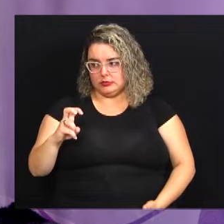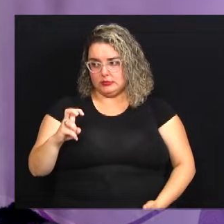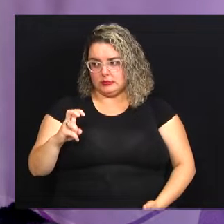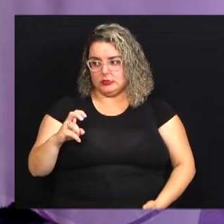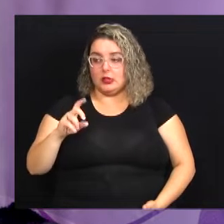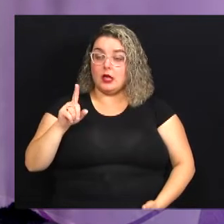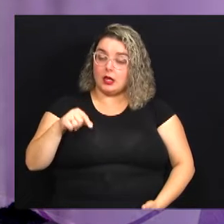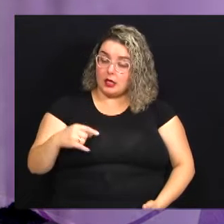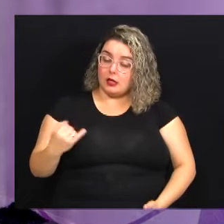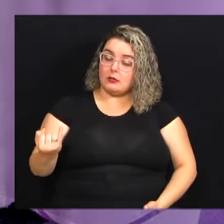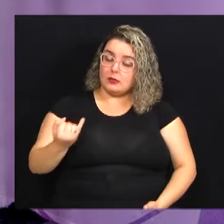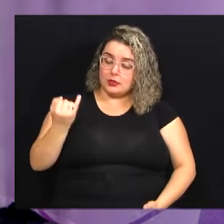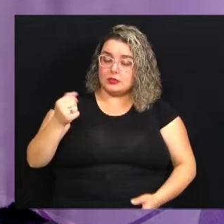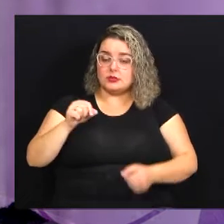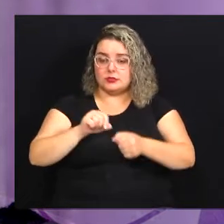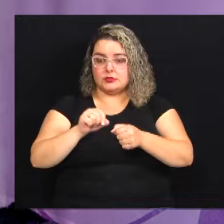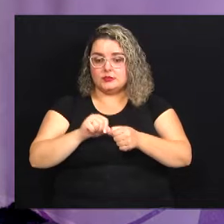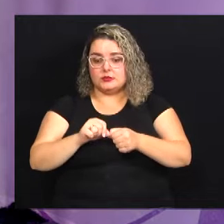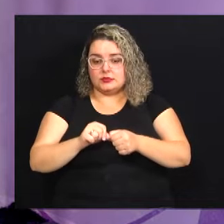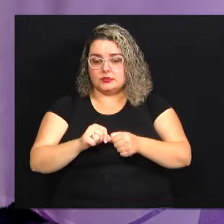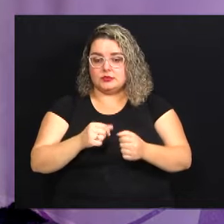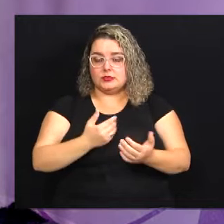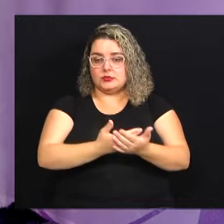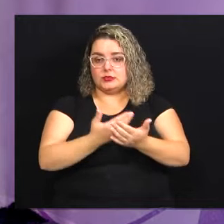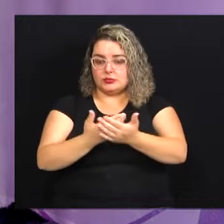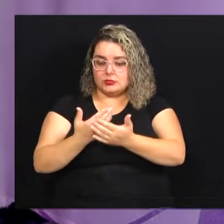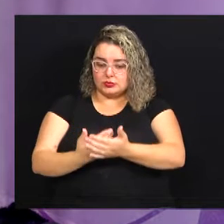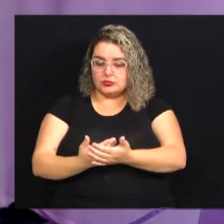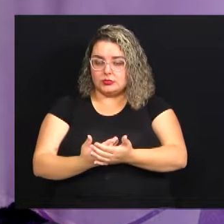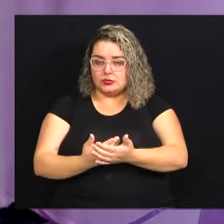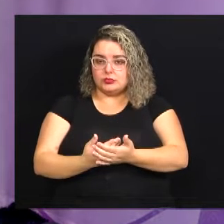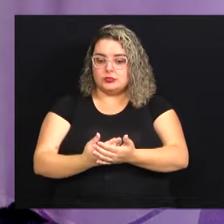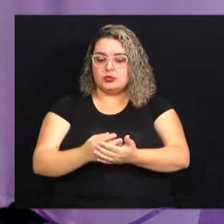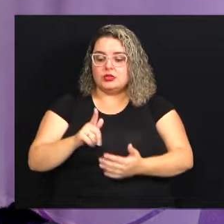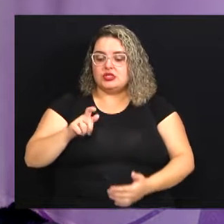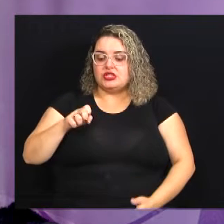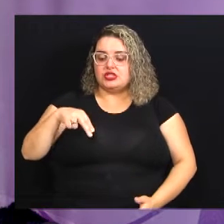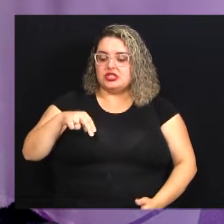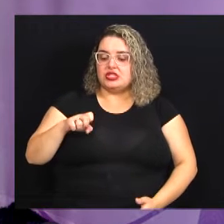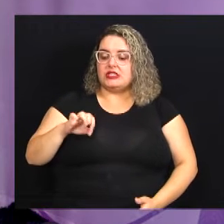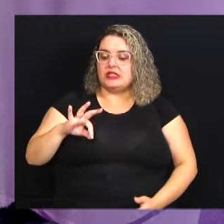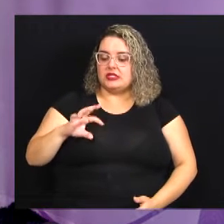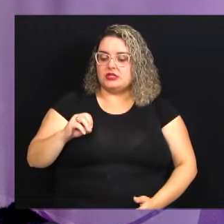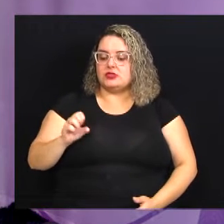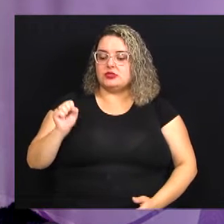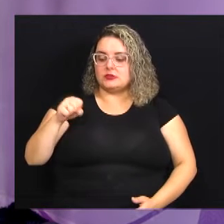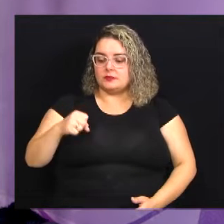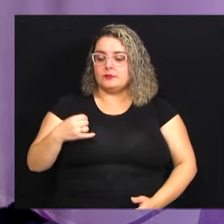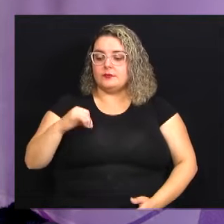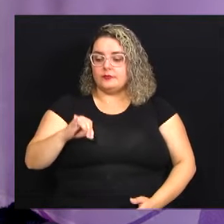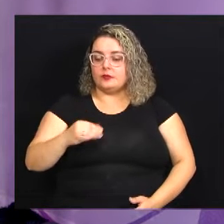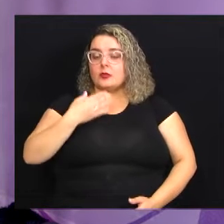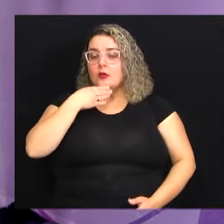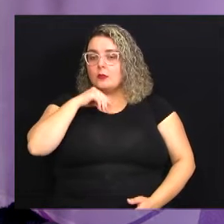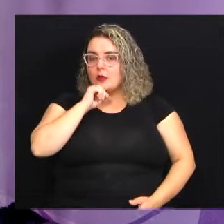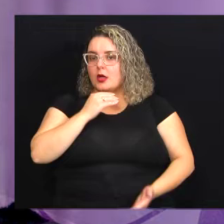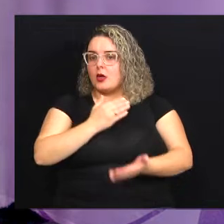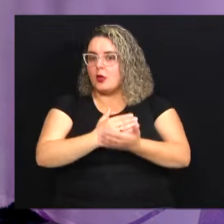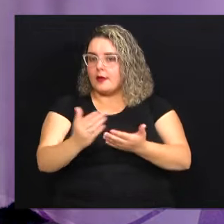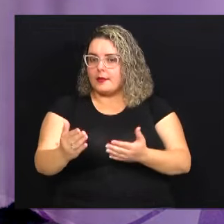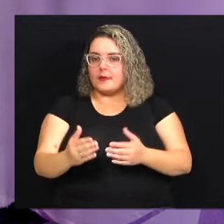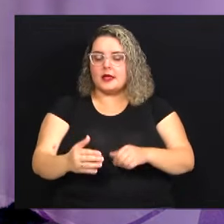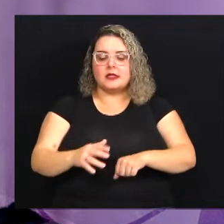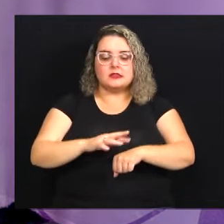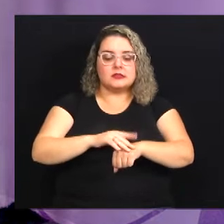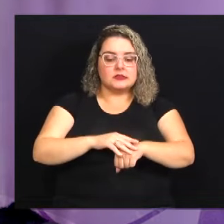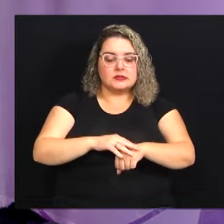é interessante que se faça um estudo genético, sim. Agora, se o seu pai começa com Alzheimer